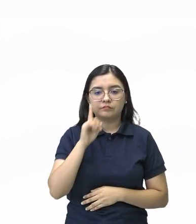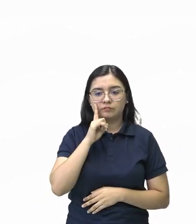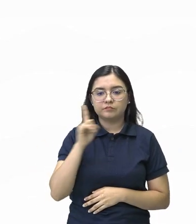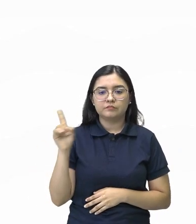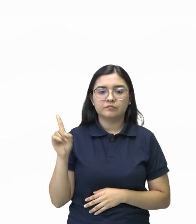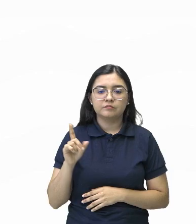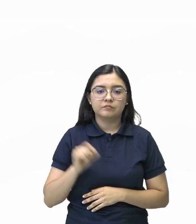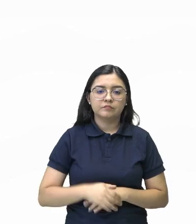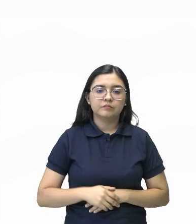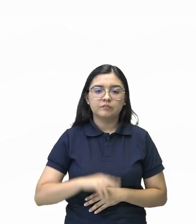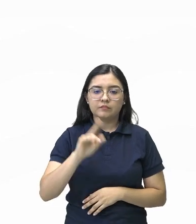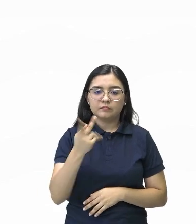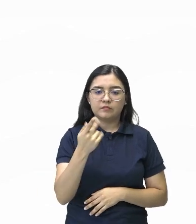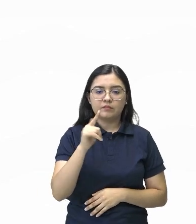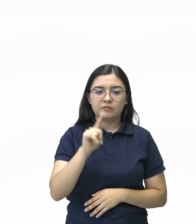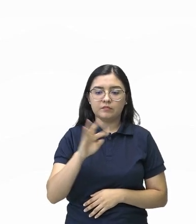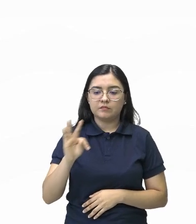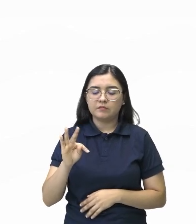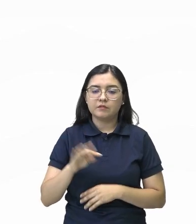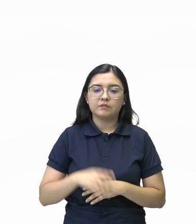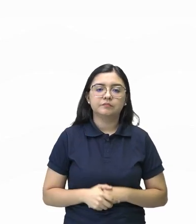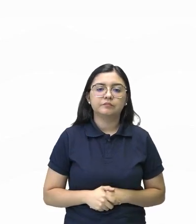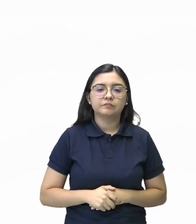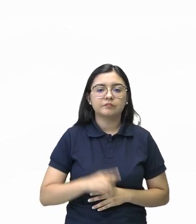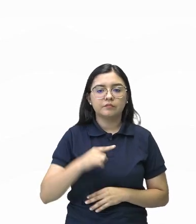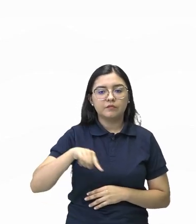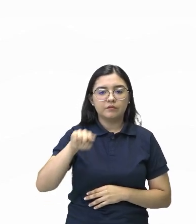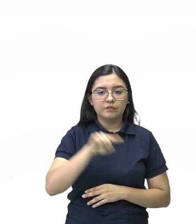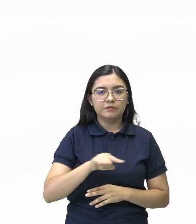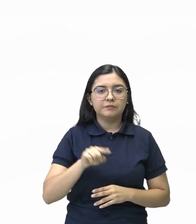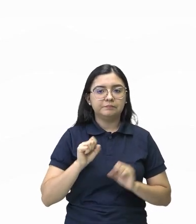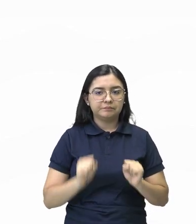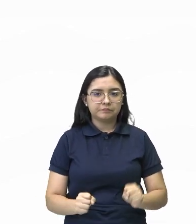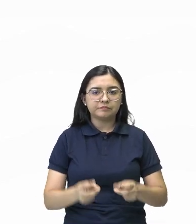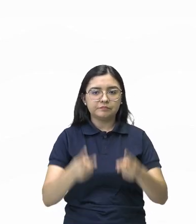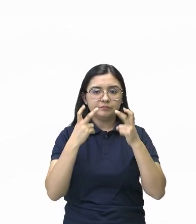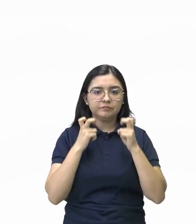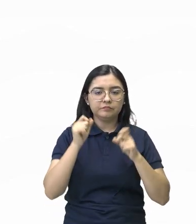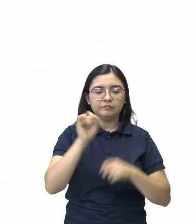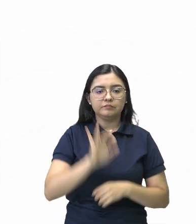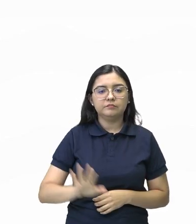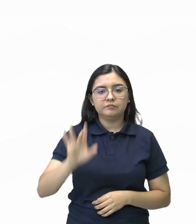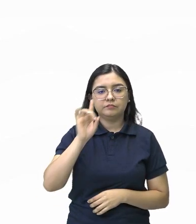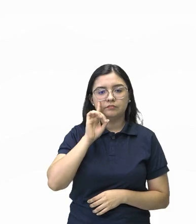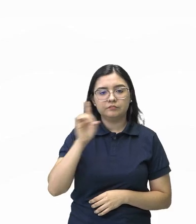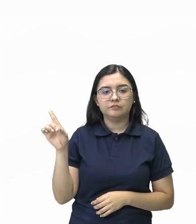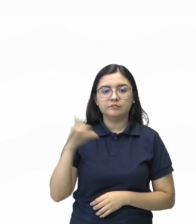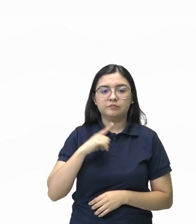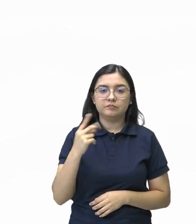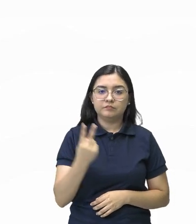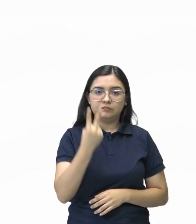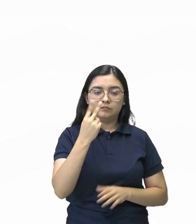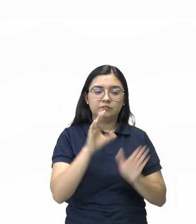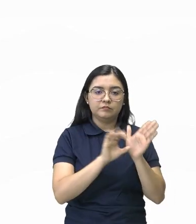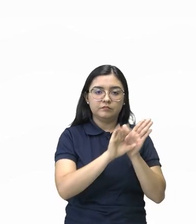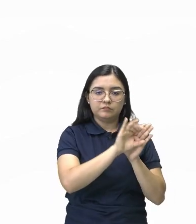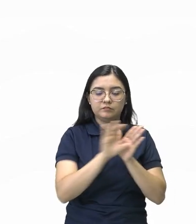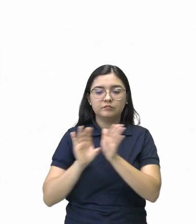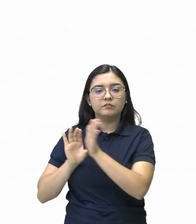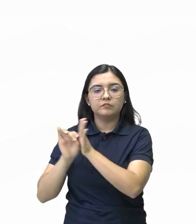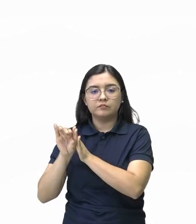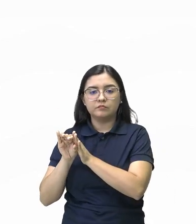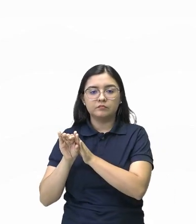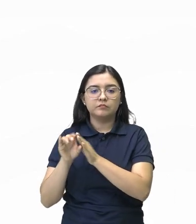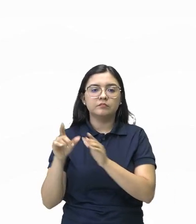de HGT. Como vocês podem observar nesta imagem, nós temos aí duas bactérias que